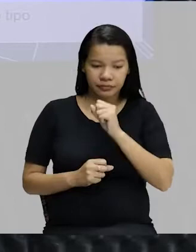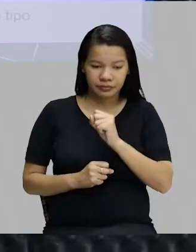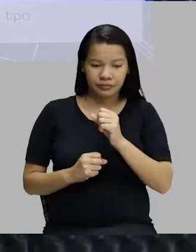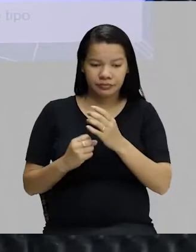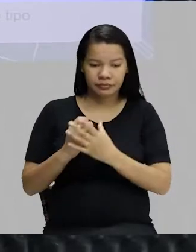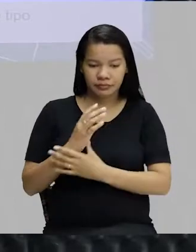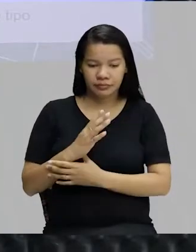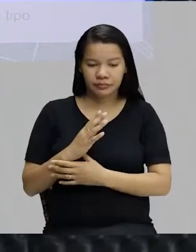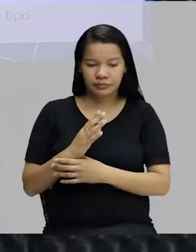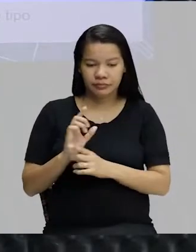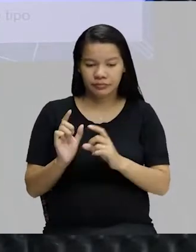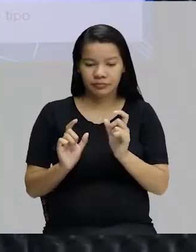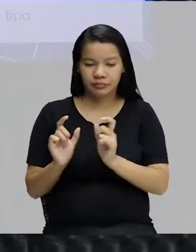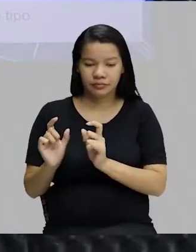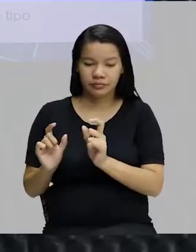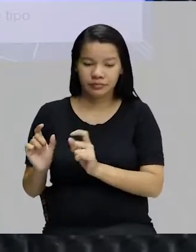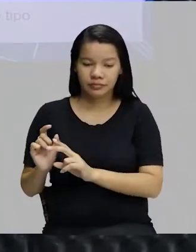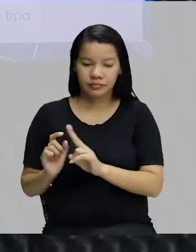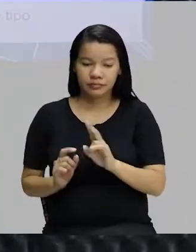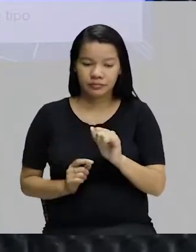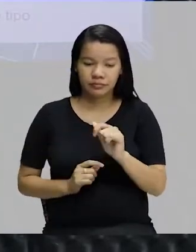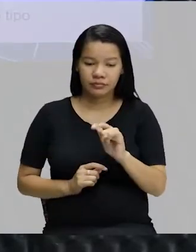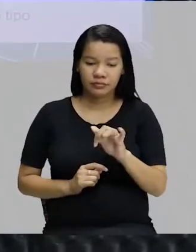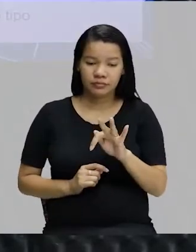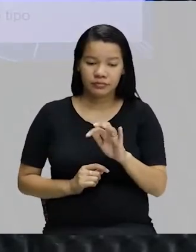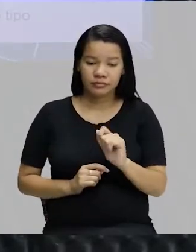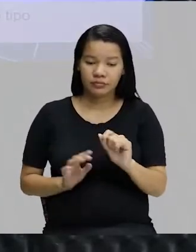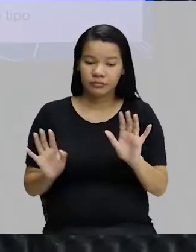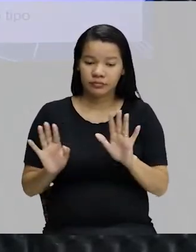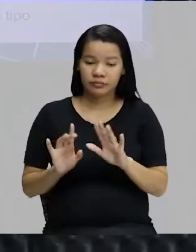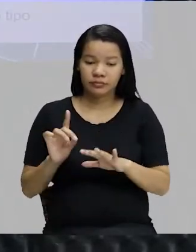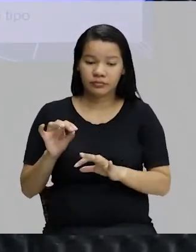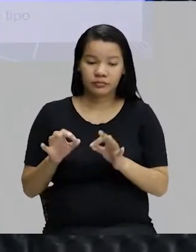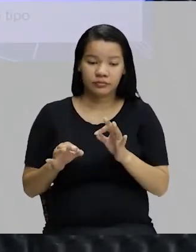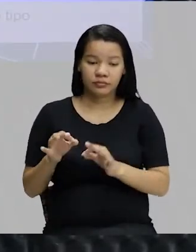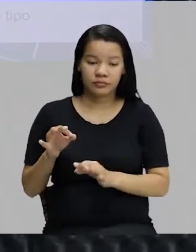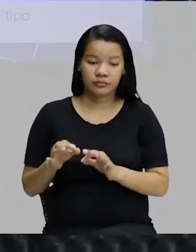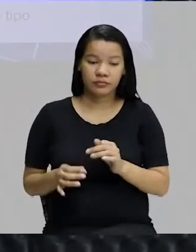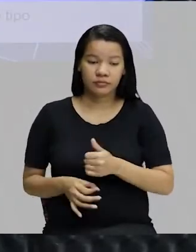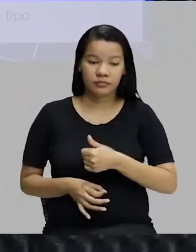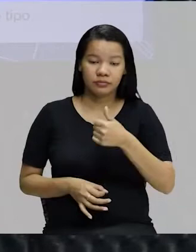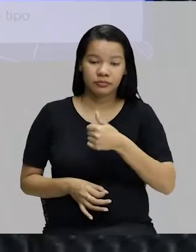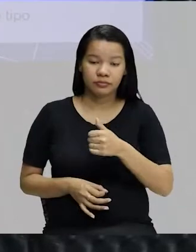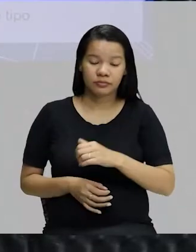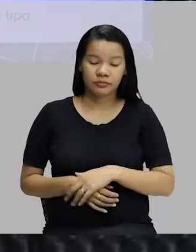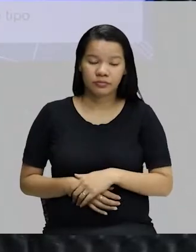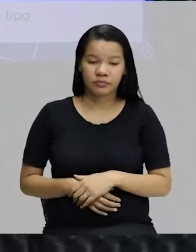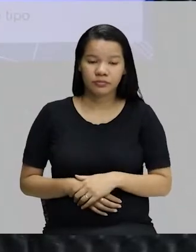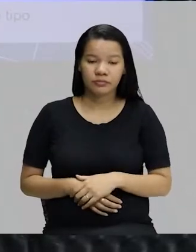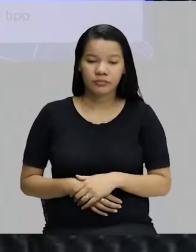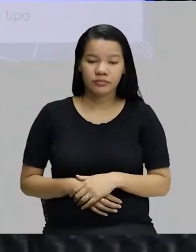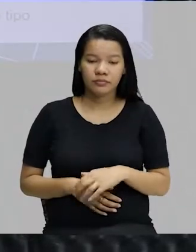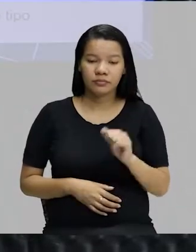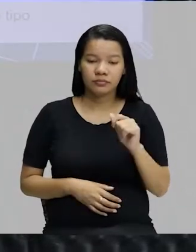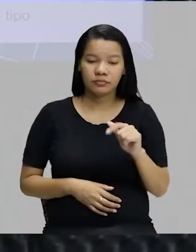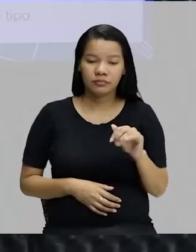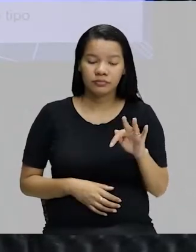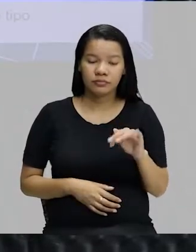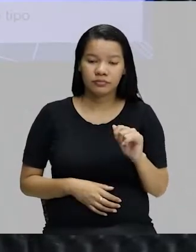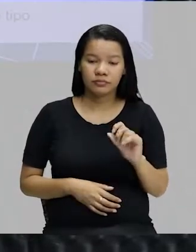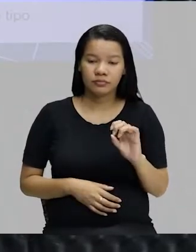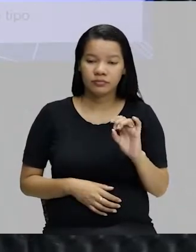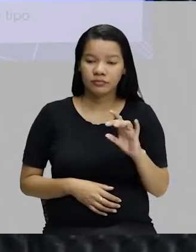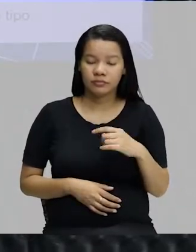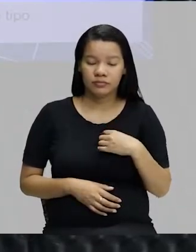As partículas alfa é justamente no item 1. As partículas alfa apenas com um pedaço, a